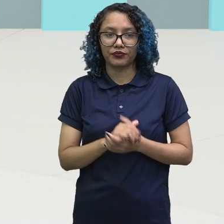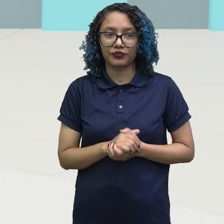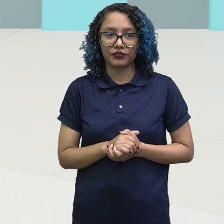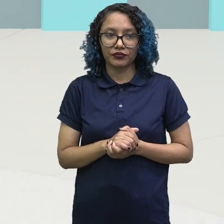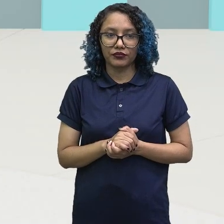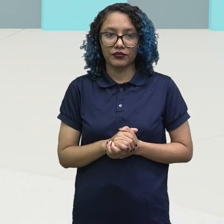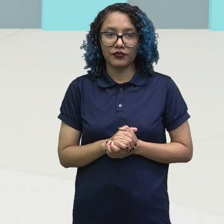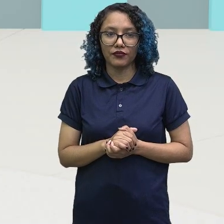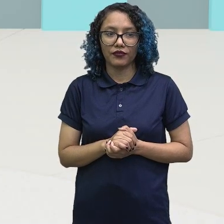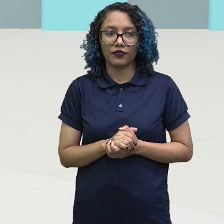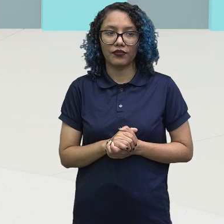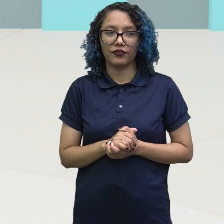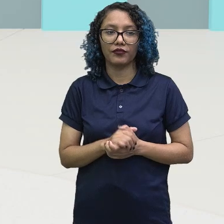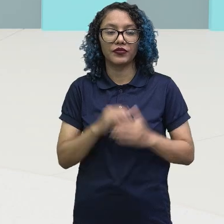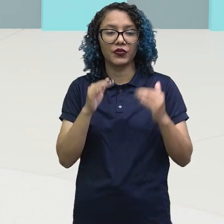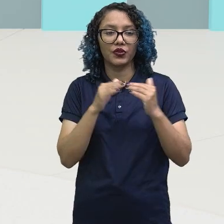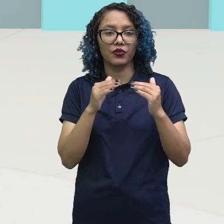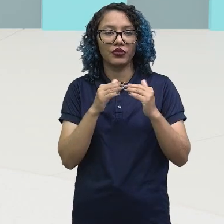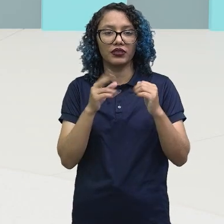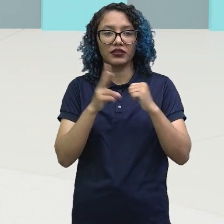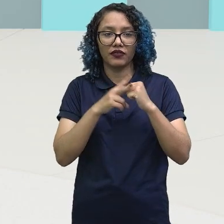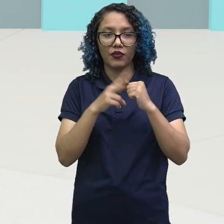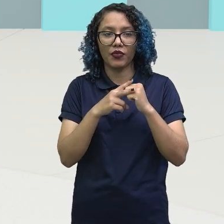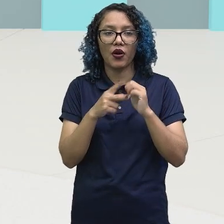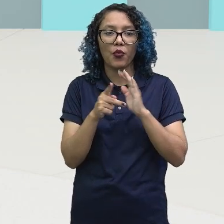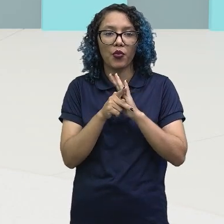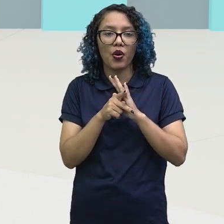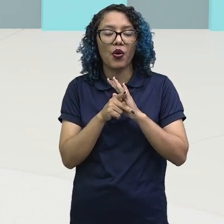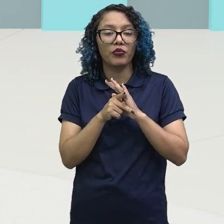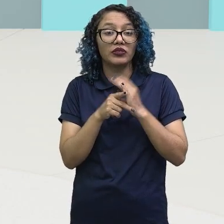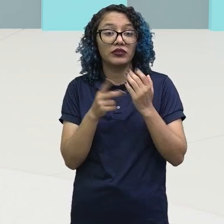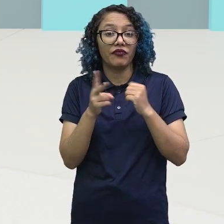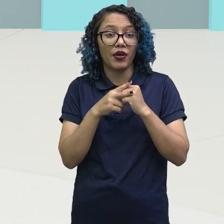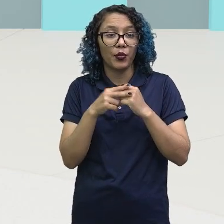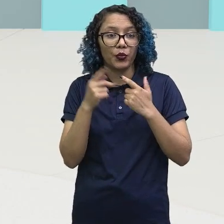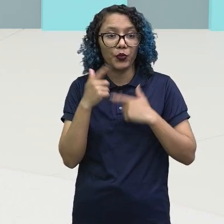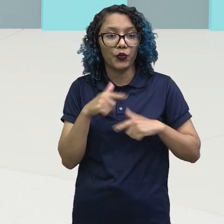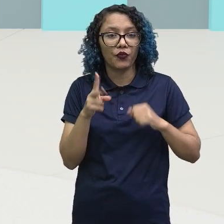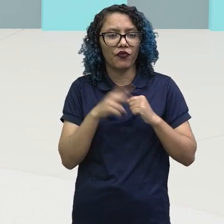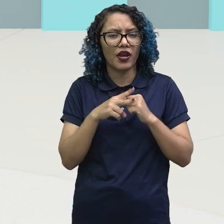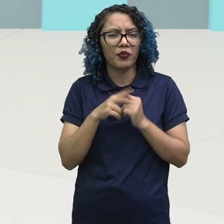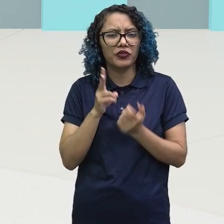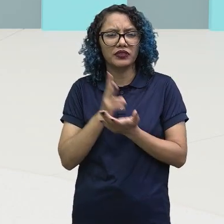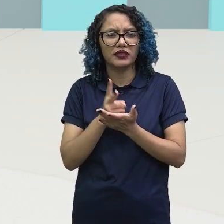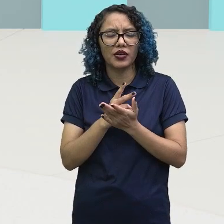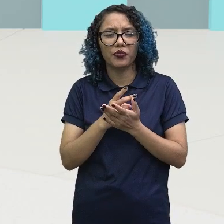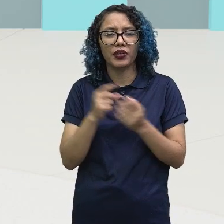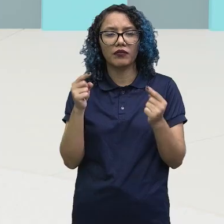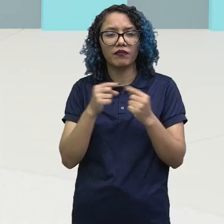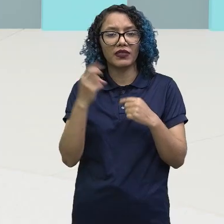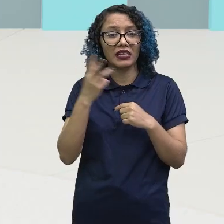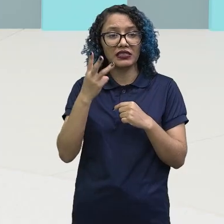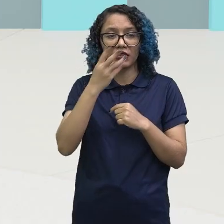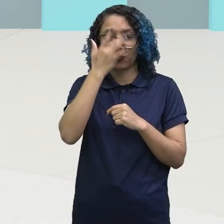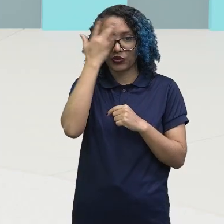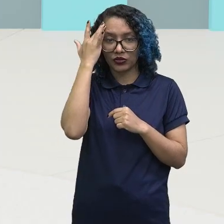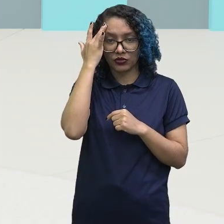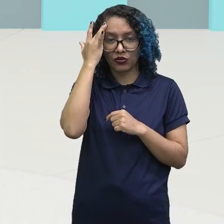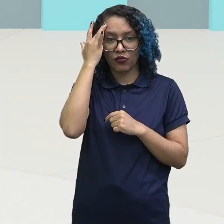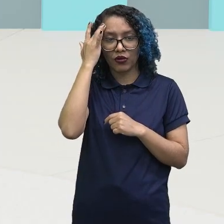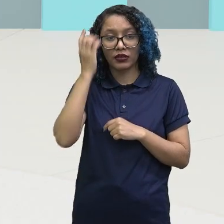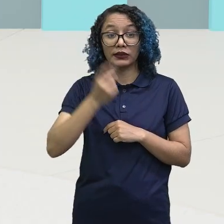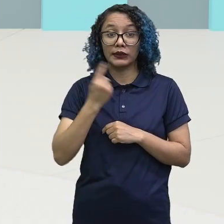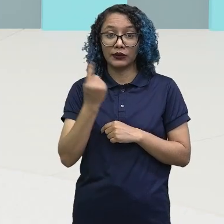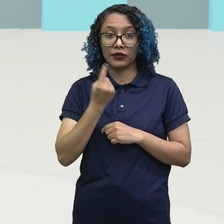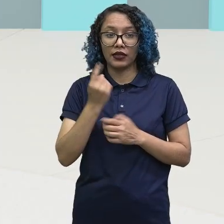Concordância verbal, né, dos verbos impessoais. O verbo sempre ficará na terceira pessoa, tá,